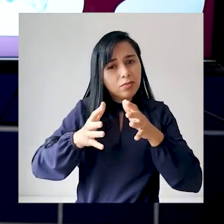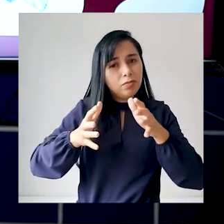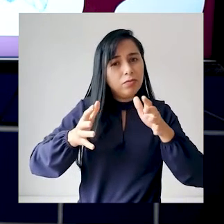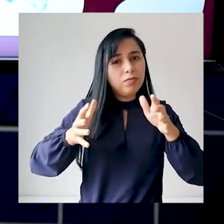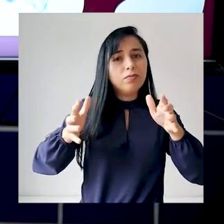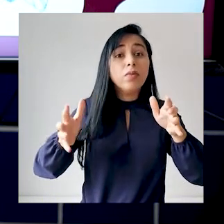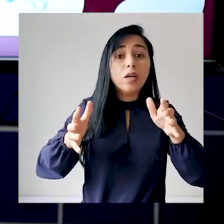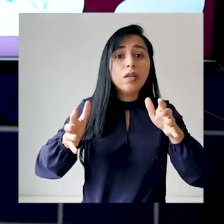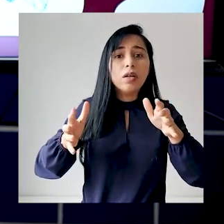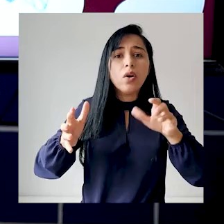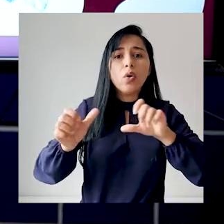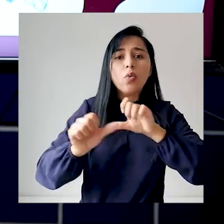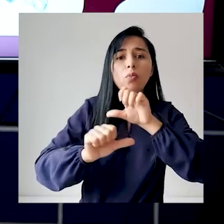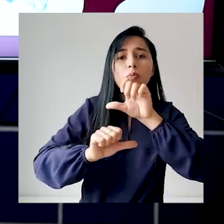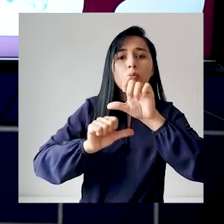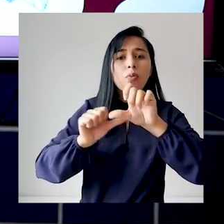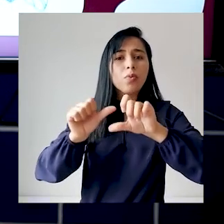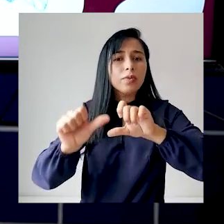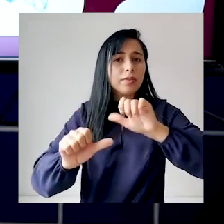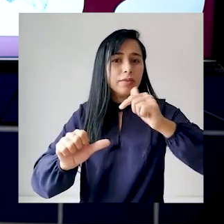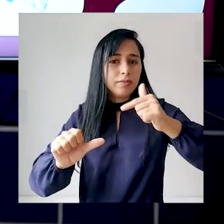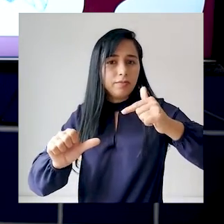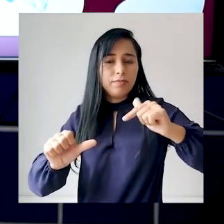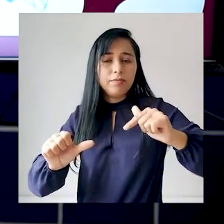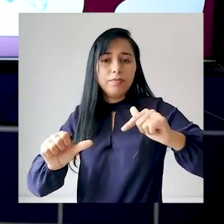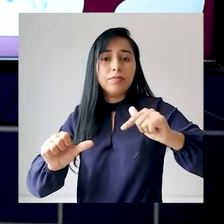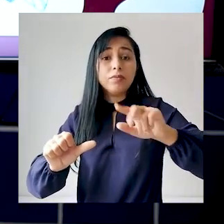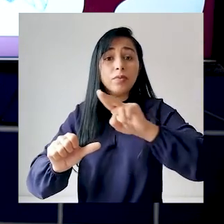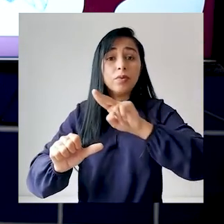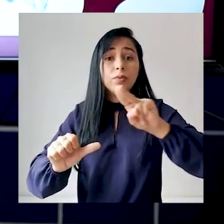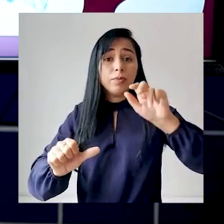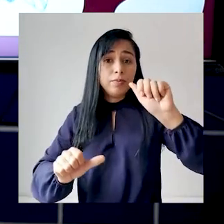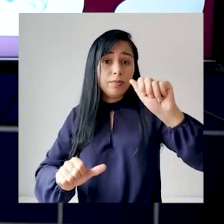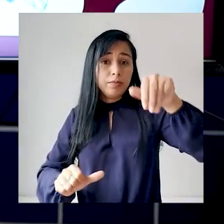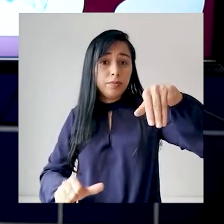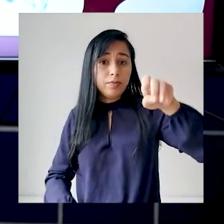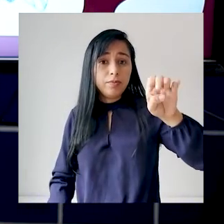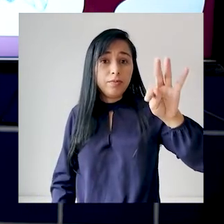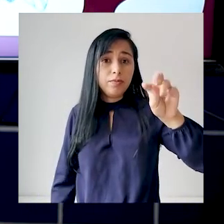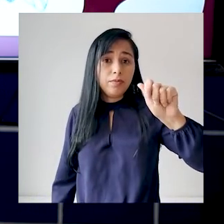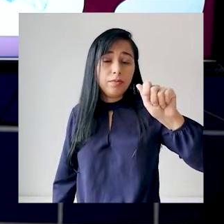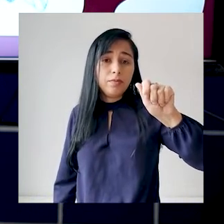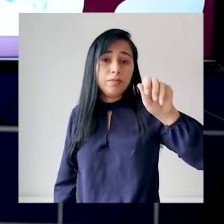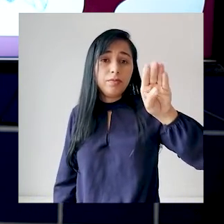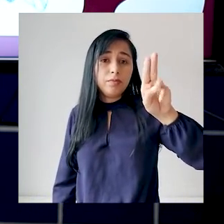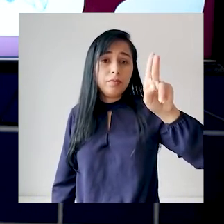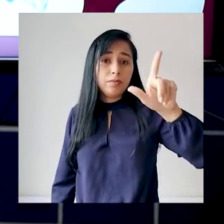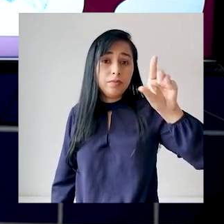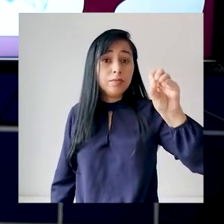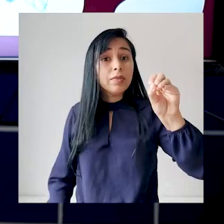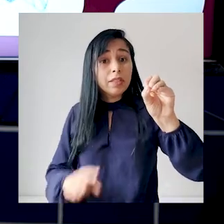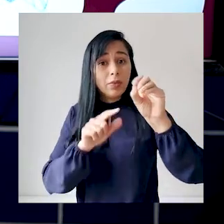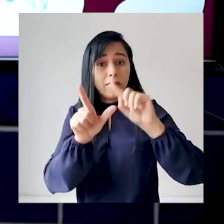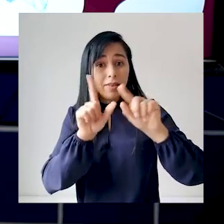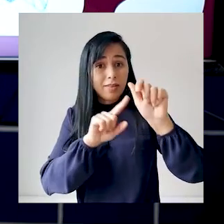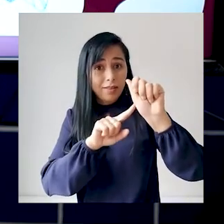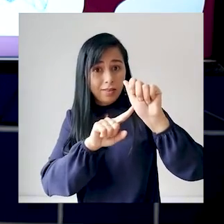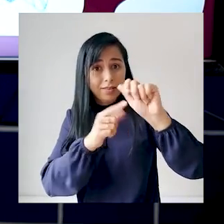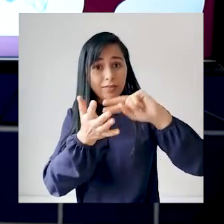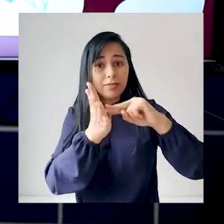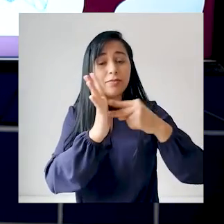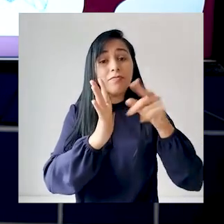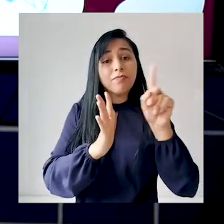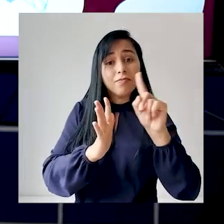desenvolvimento é chamado de desenvolvimento ametábolo. Mais uma vez, esse A significa não e